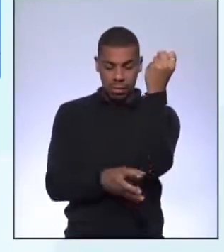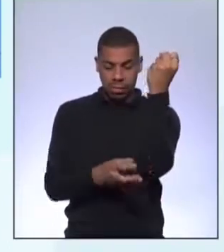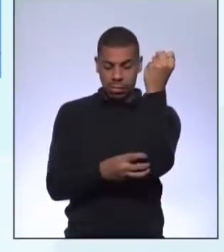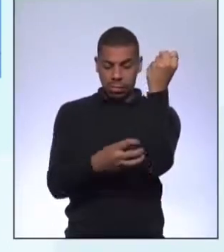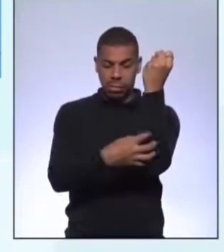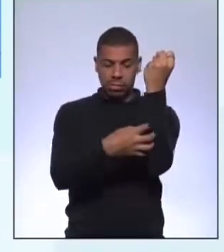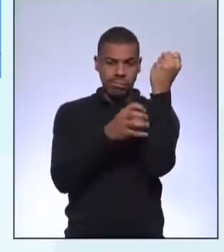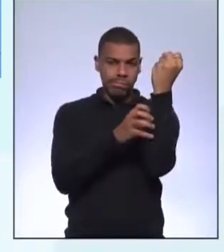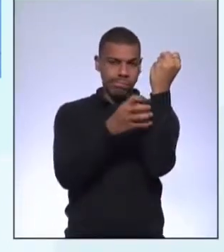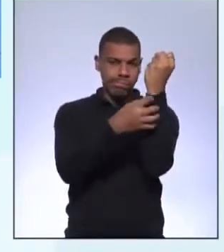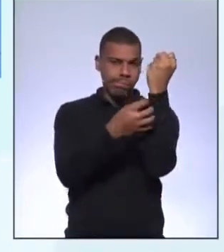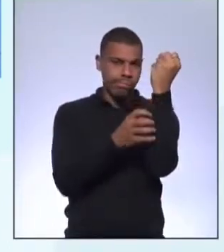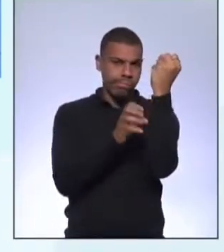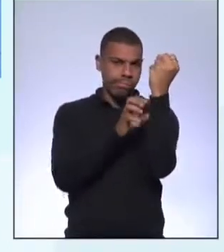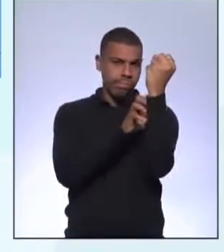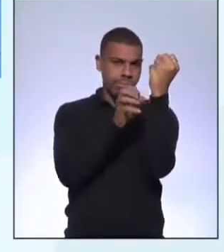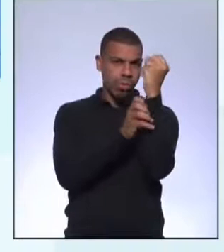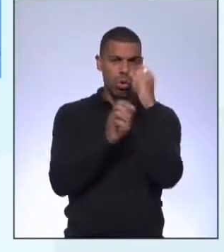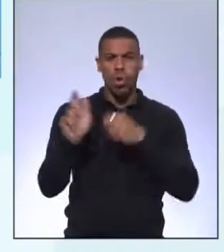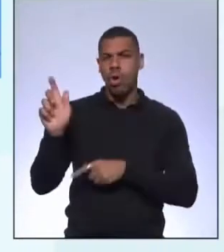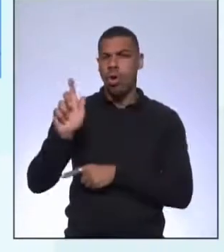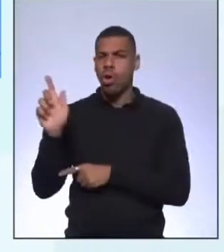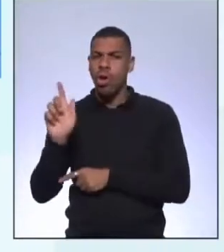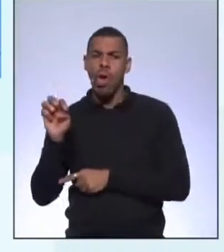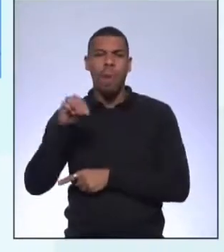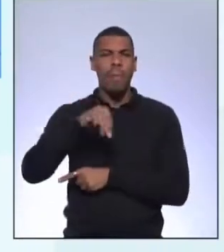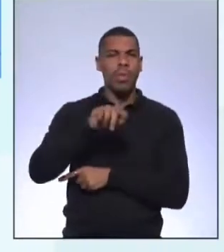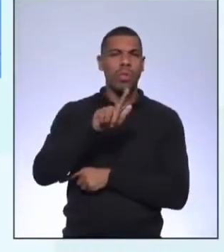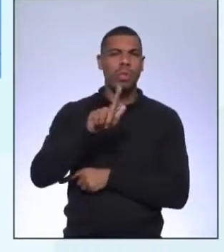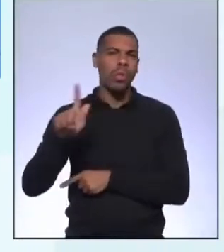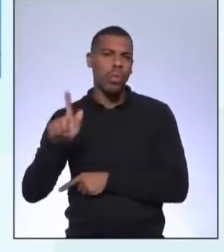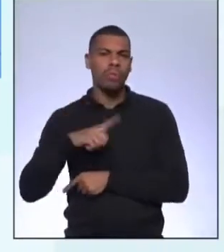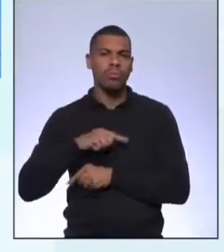fica Mato Grosso do Sul, Goiás. E você tem